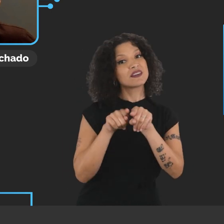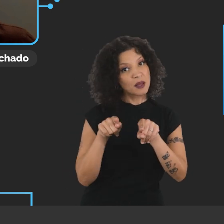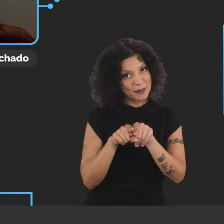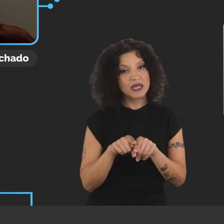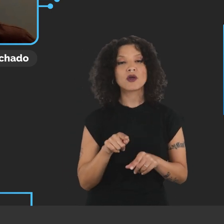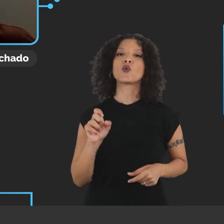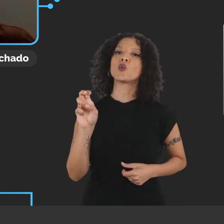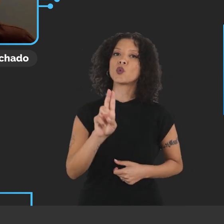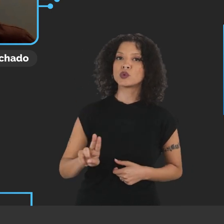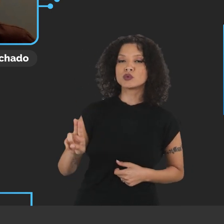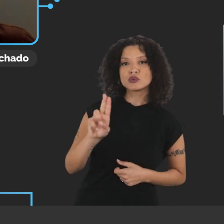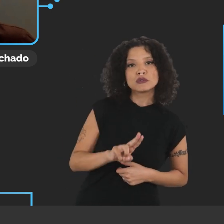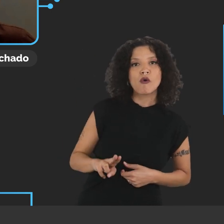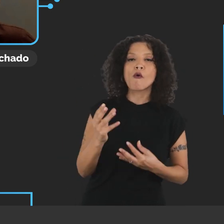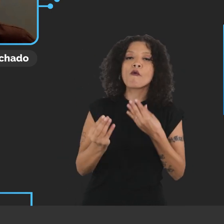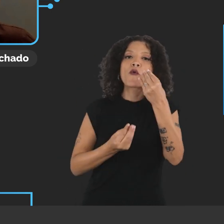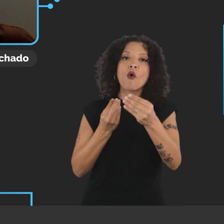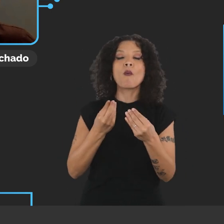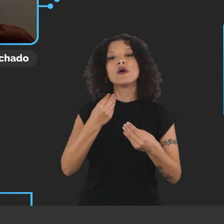usamos muito também